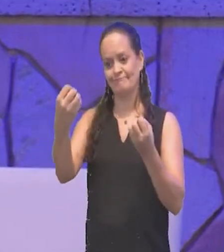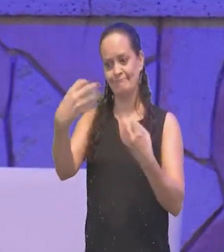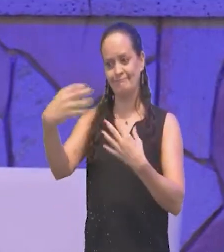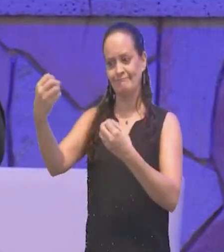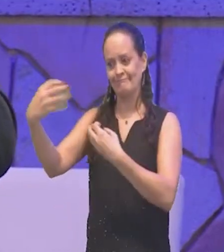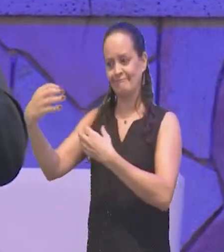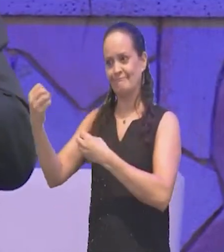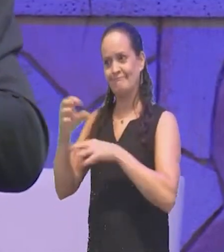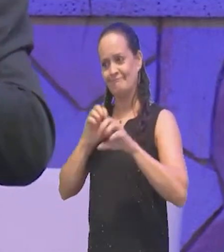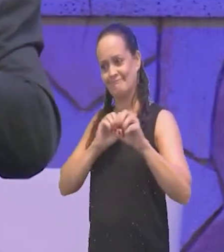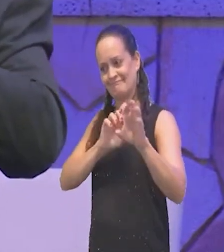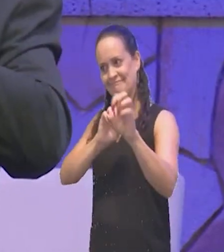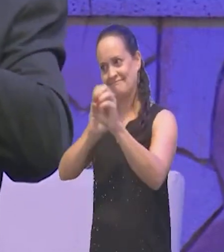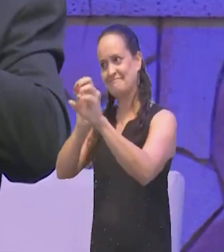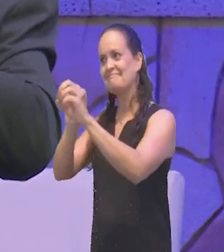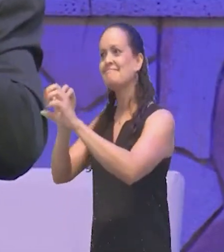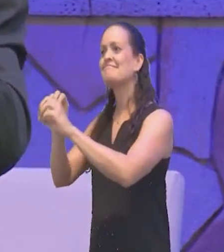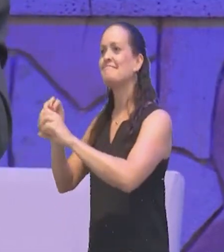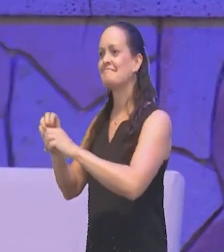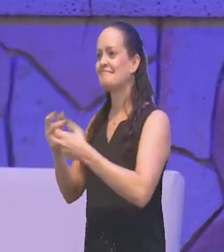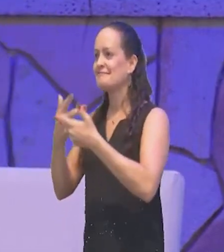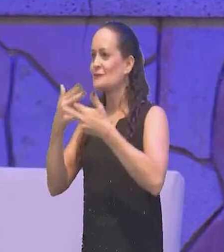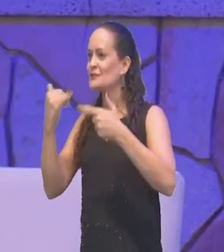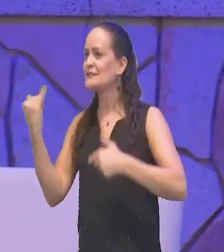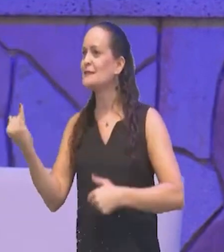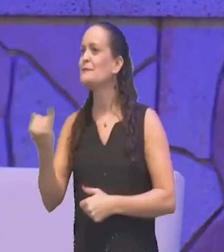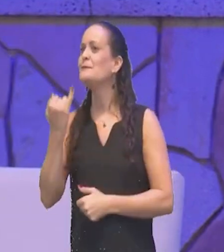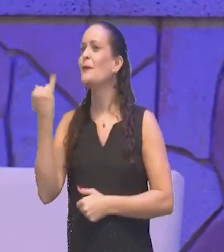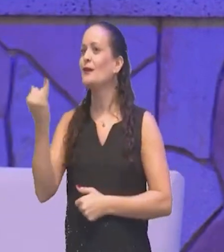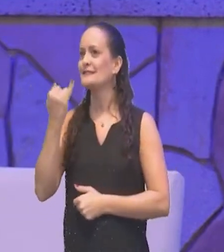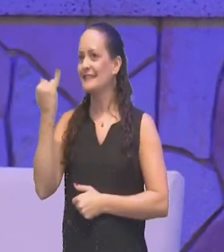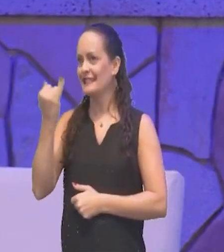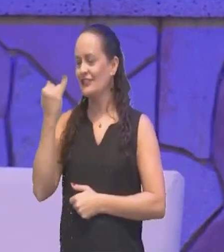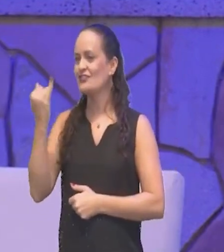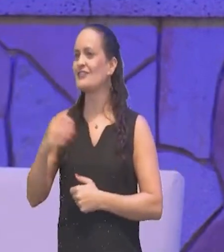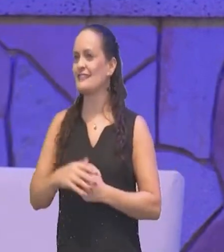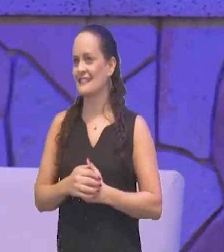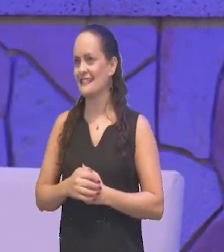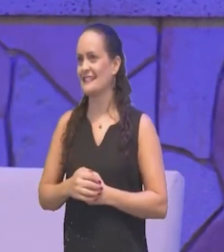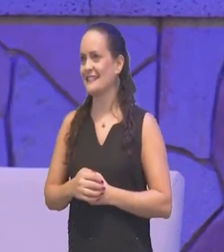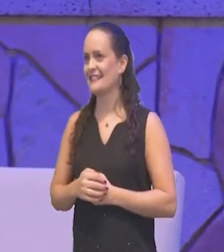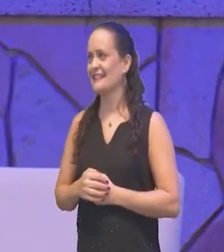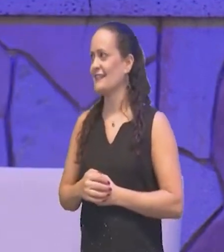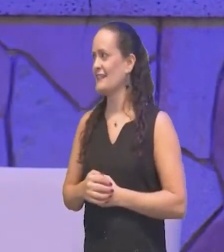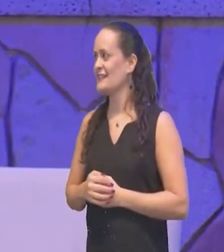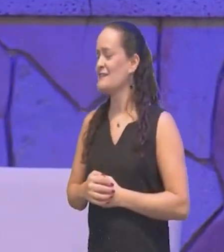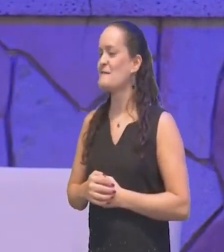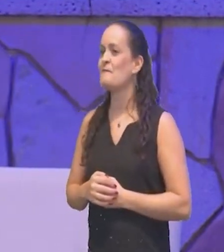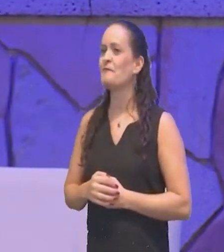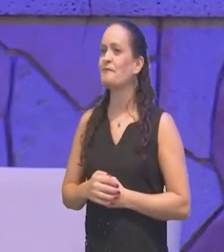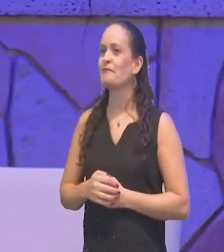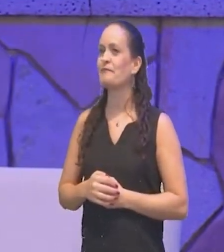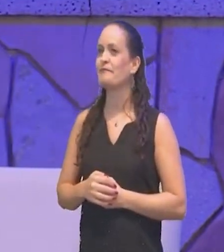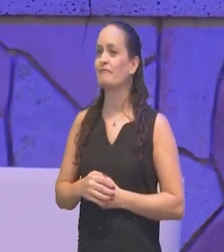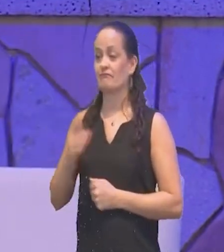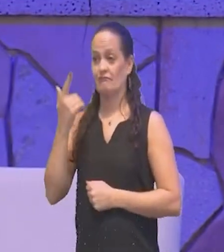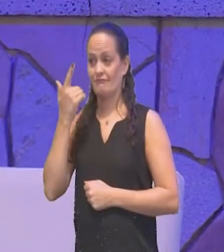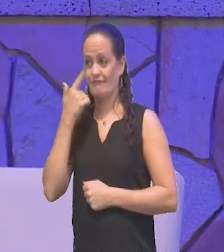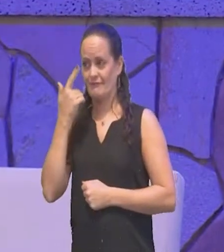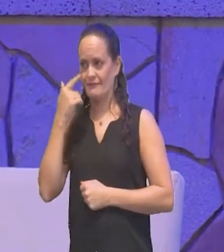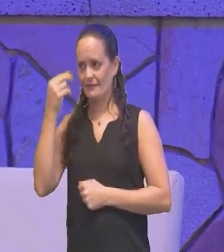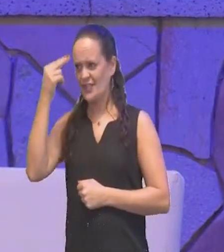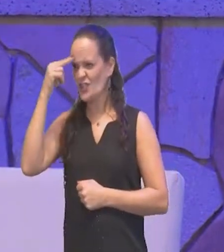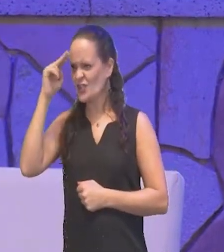queridos, algumas questões interessantes que a gente pode aplicar e aplicamos aqui neste momento. É como a história do homem, e eu